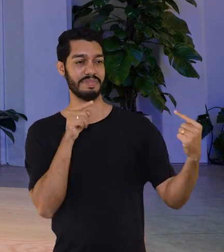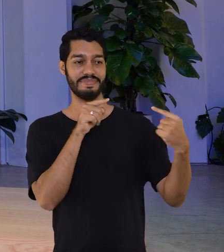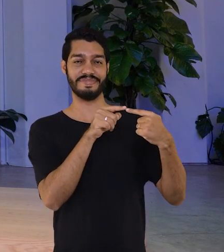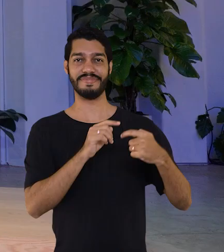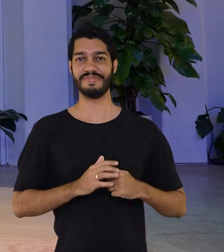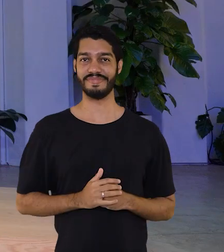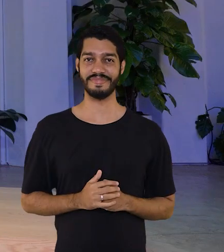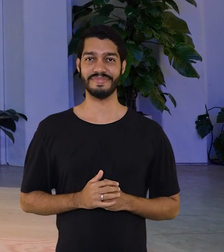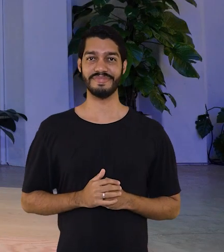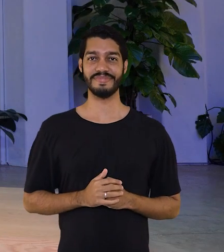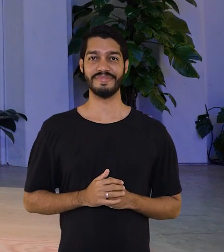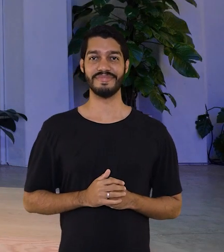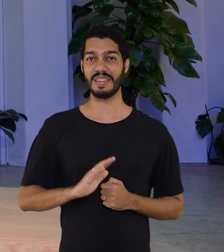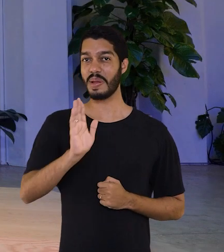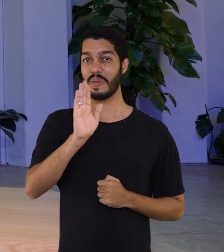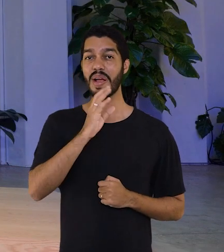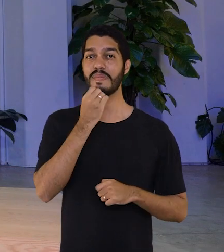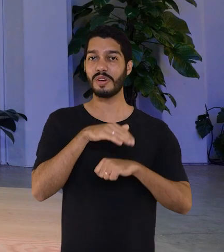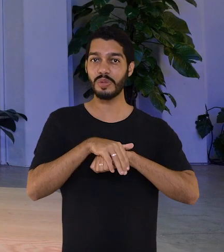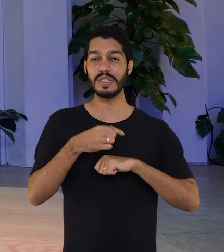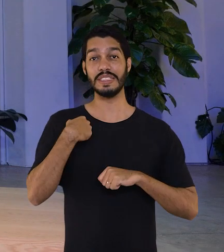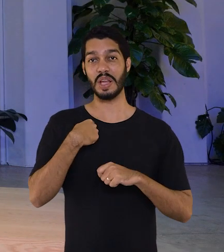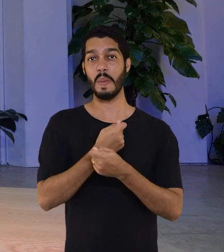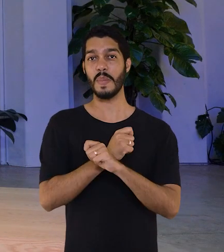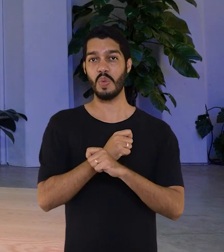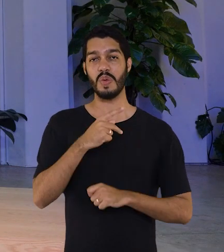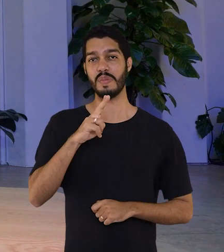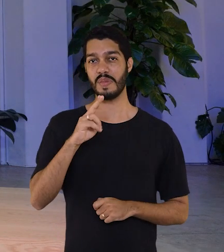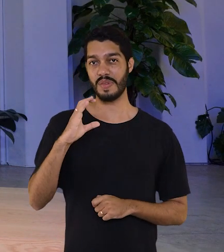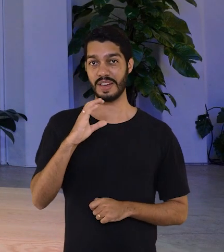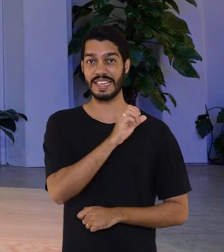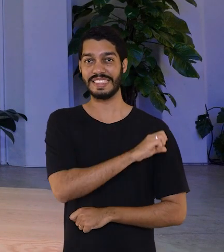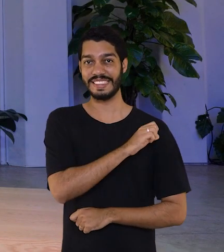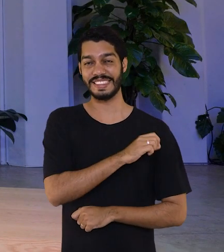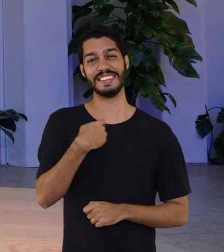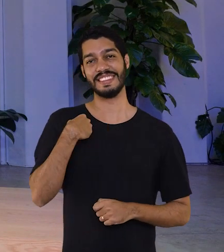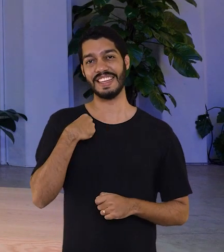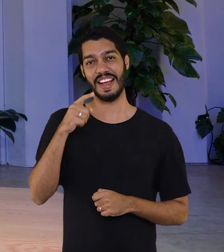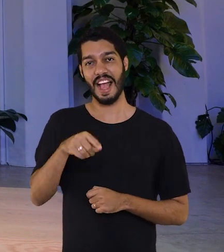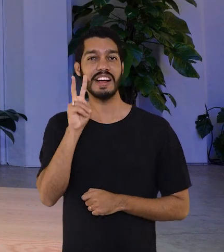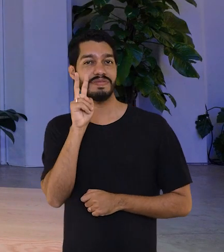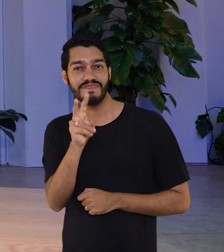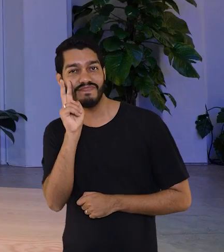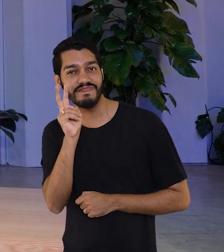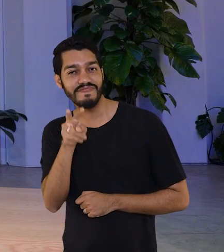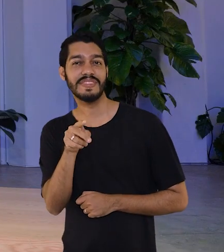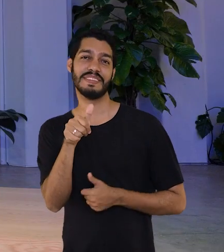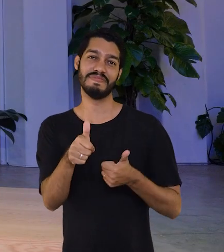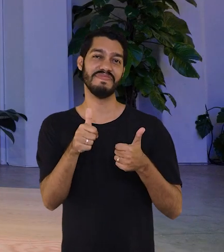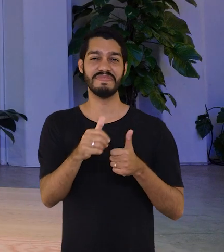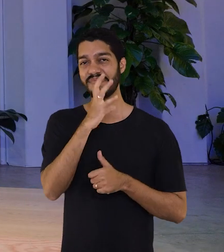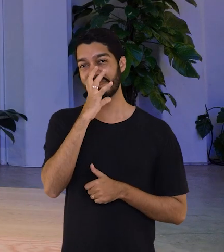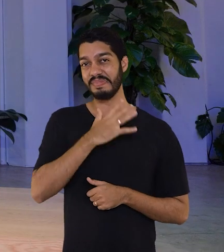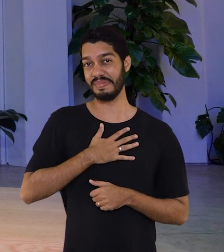Olá, boa noite. Meu nome é Jean Paul, da PUC Rio. Estou lá de olho na Behring.